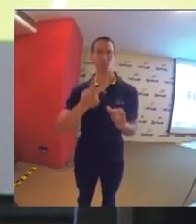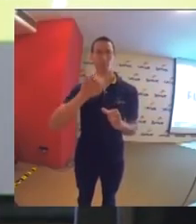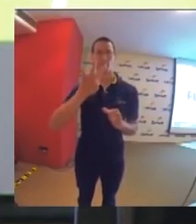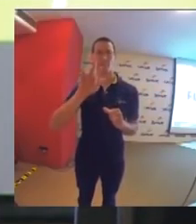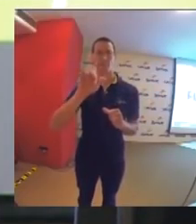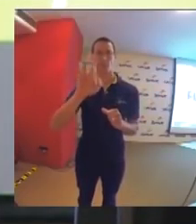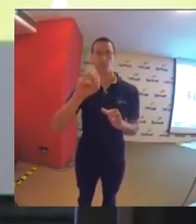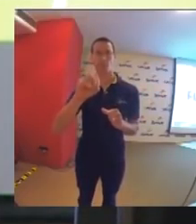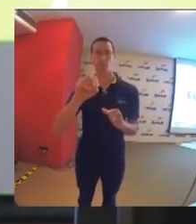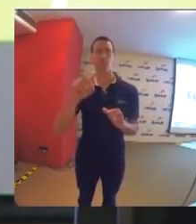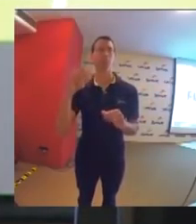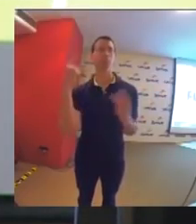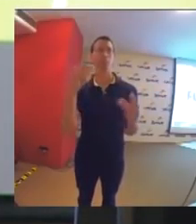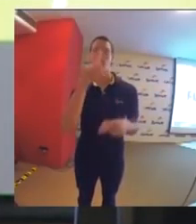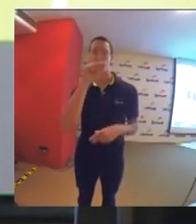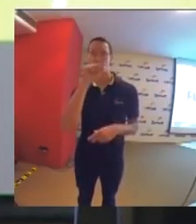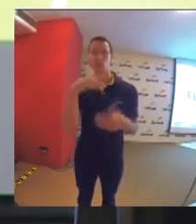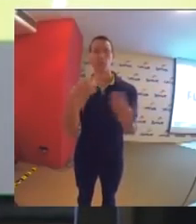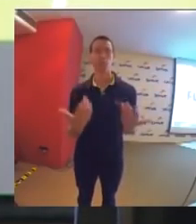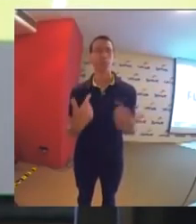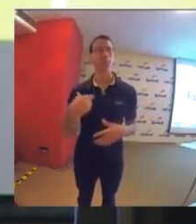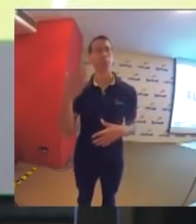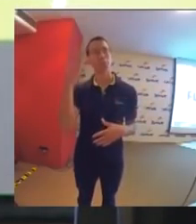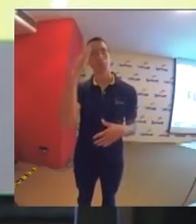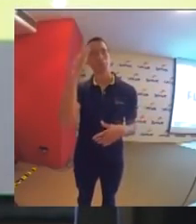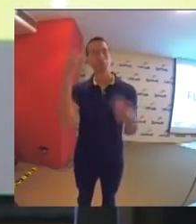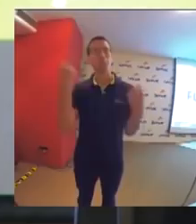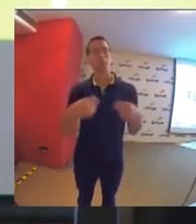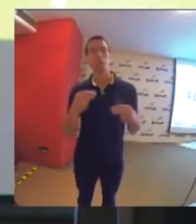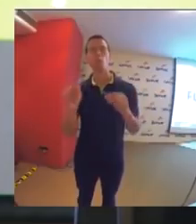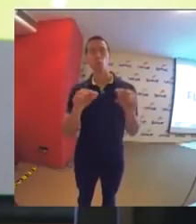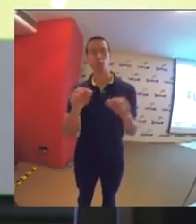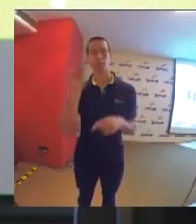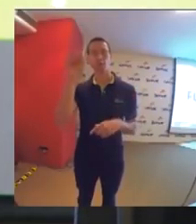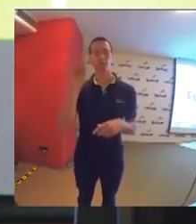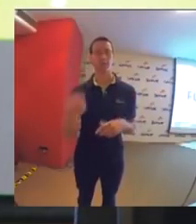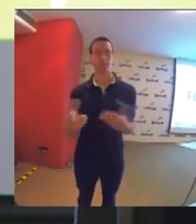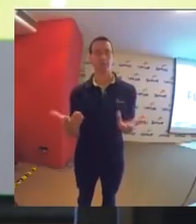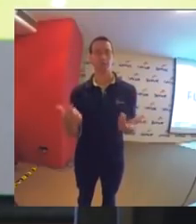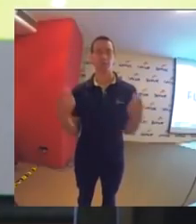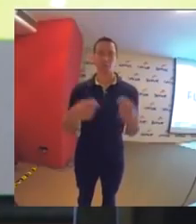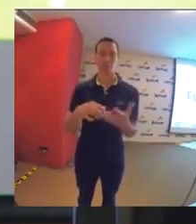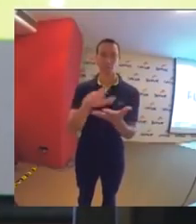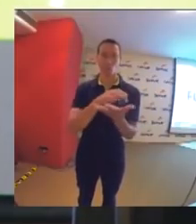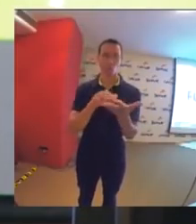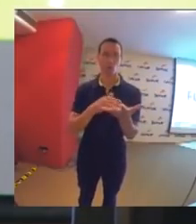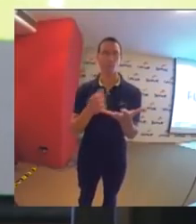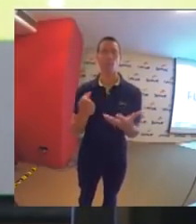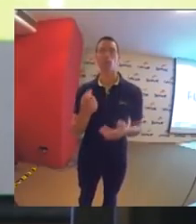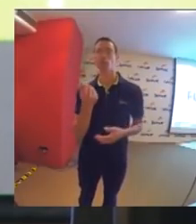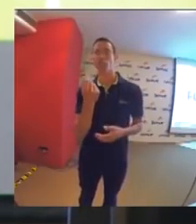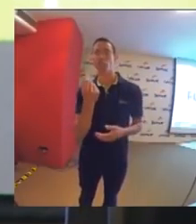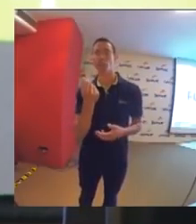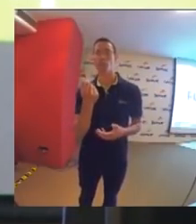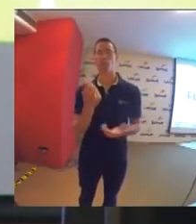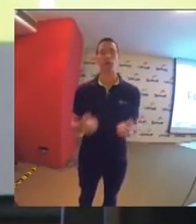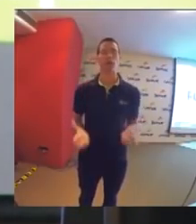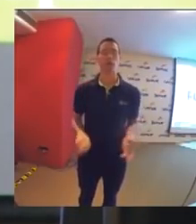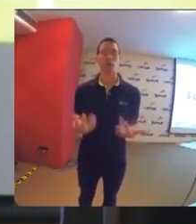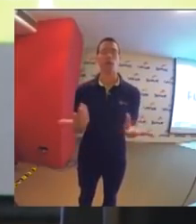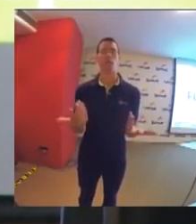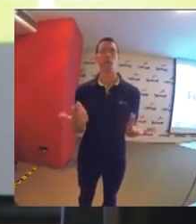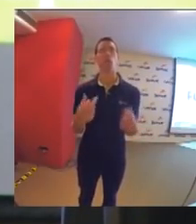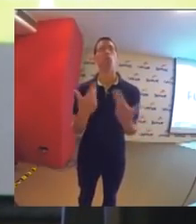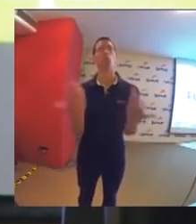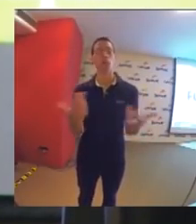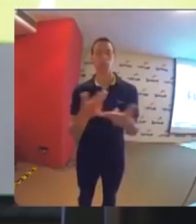preciso saber para fazer o viveiro? 2 pontos. Saber calcular quanto dinheiro vou gastar, quantos materiais, e já agora,